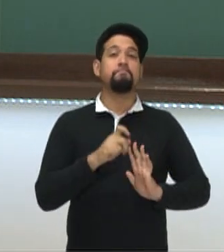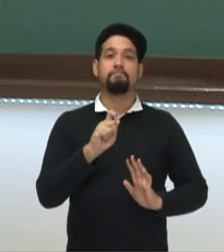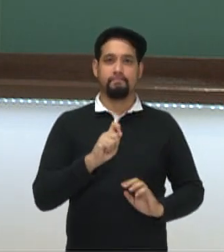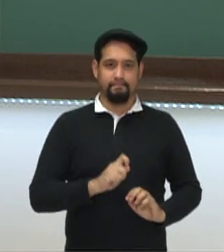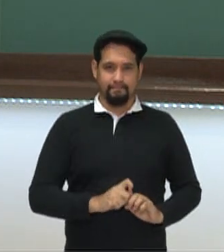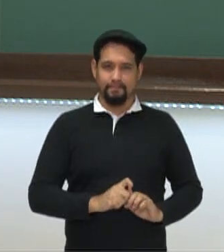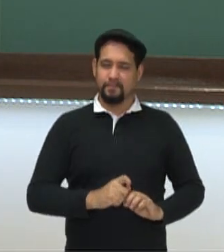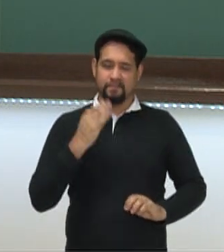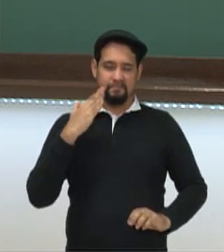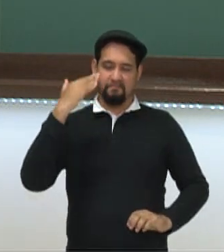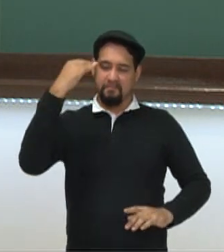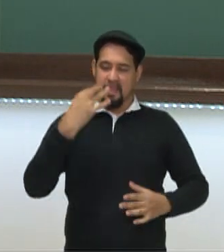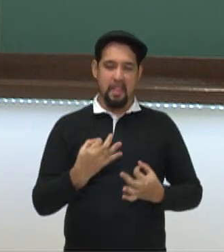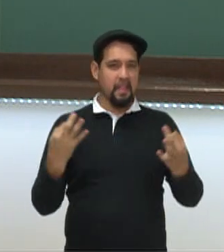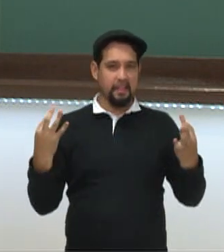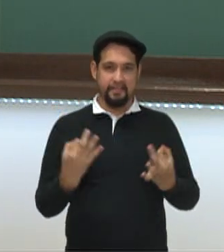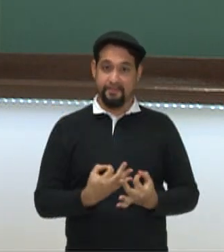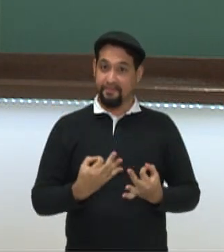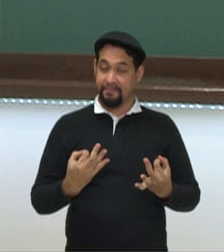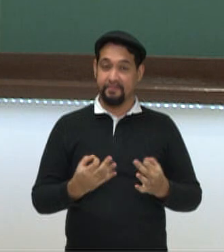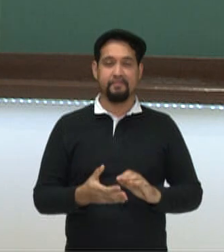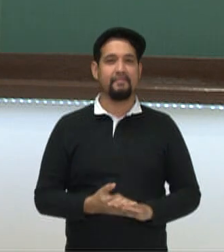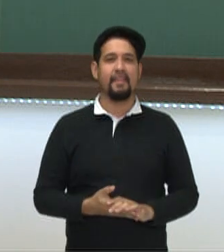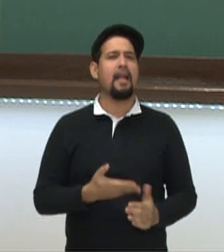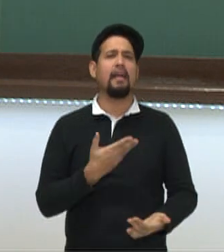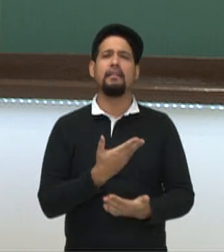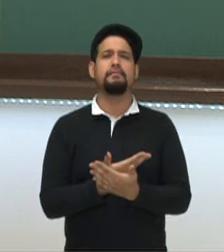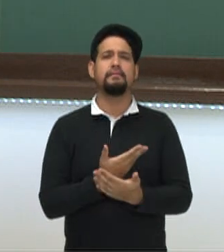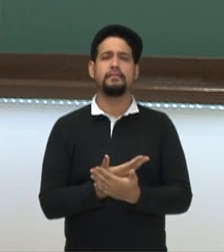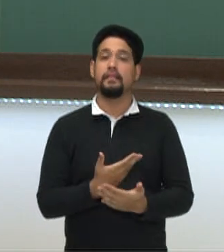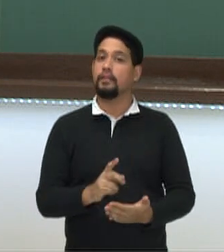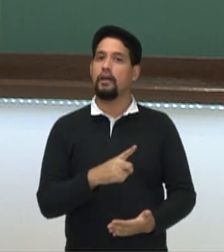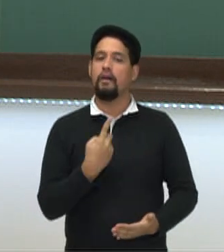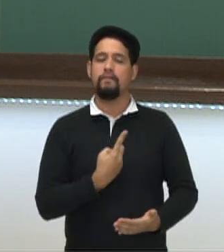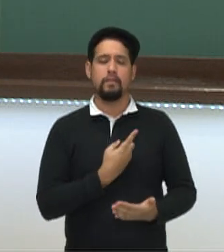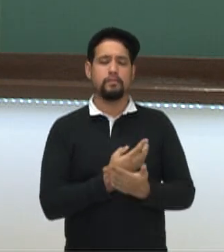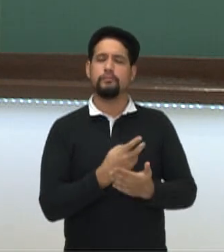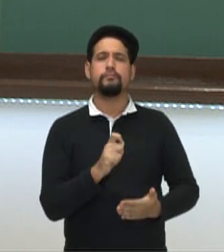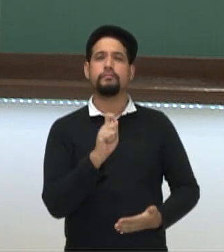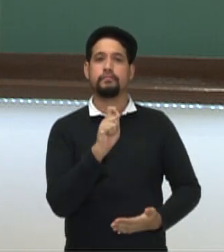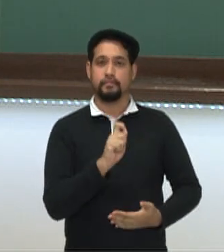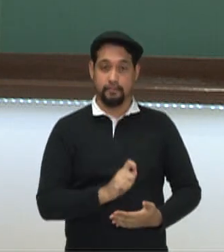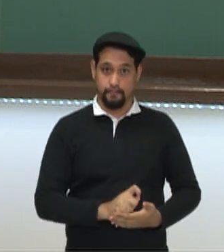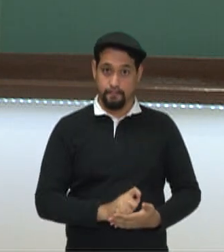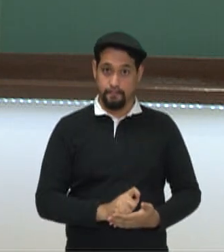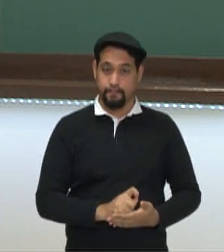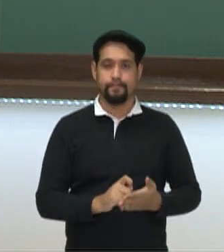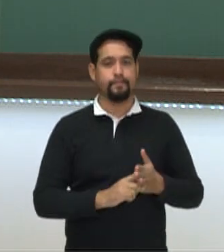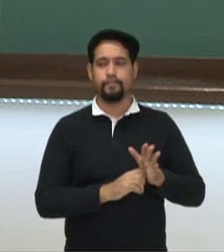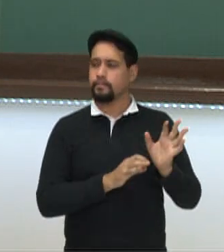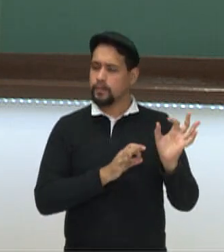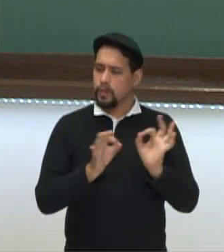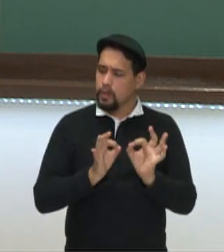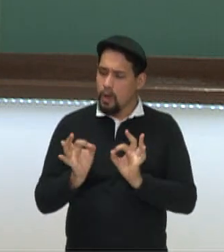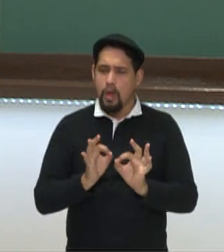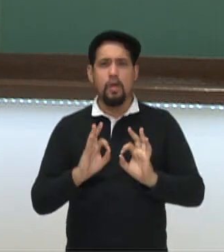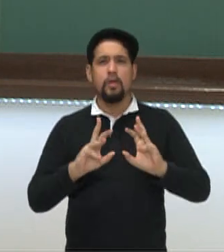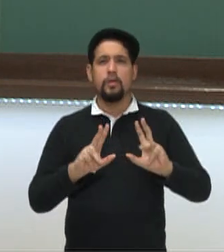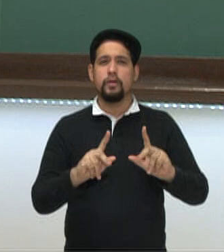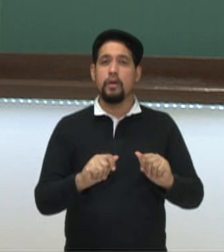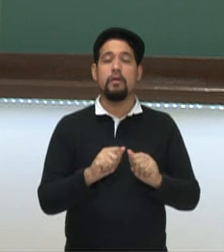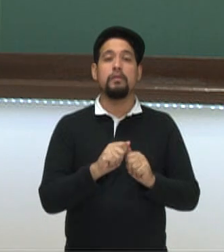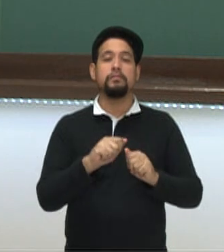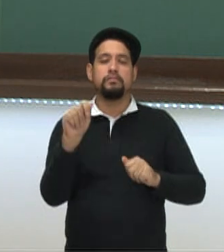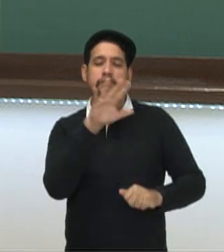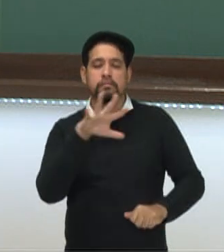de sucesso. Nesta aula em questão, nós vamos estudar as funções orgânicas